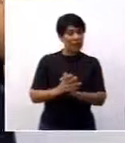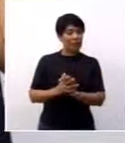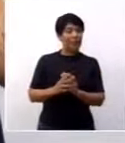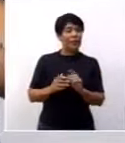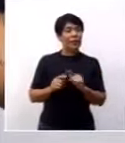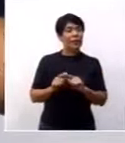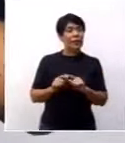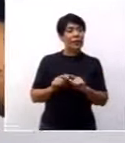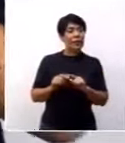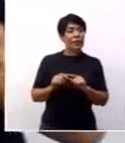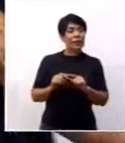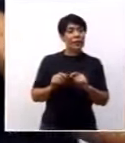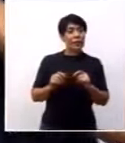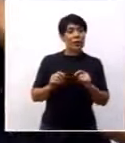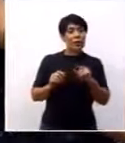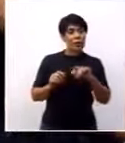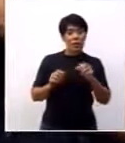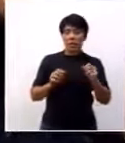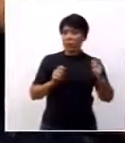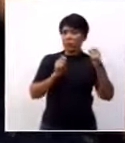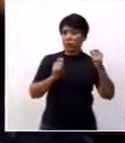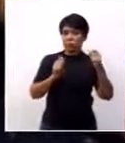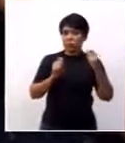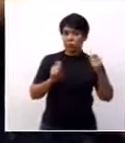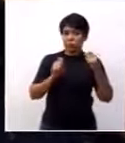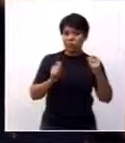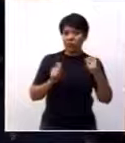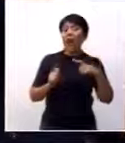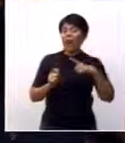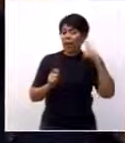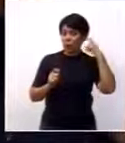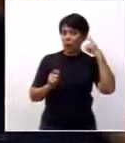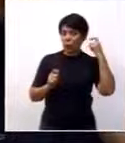Quando eu faço isso aqui, ó,